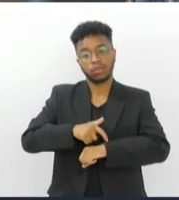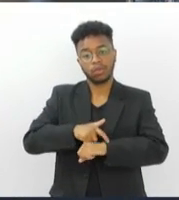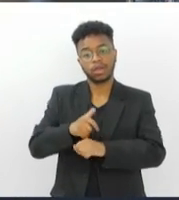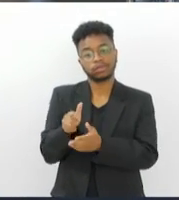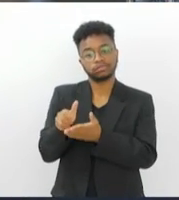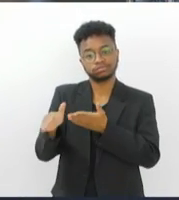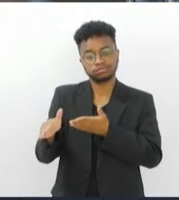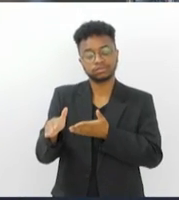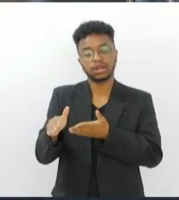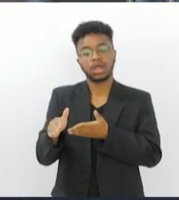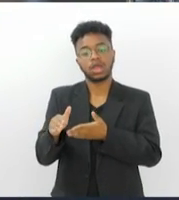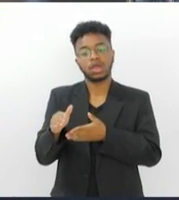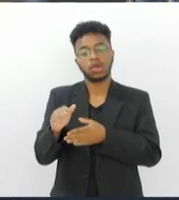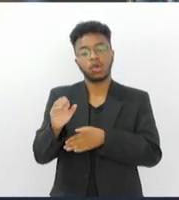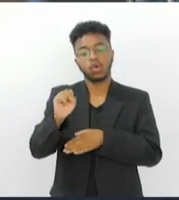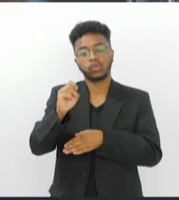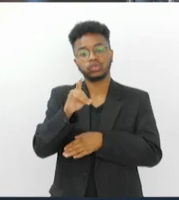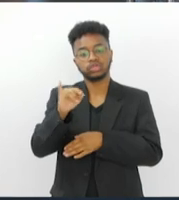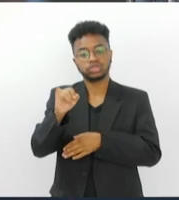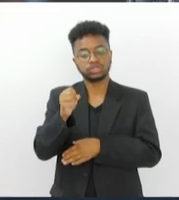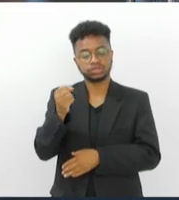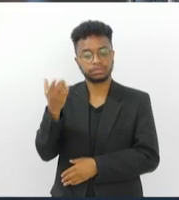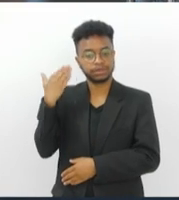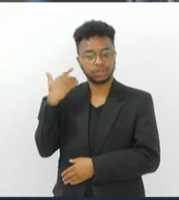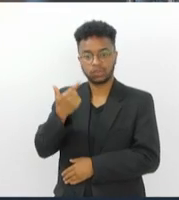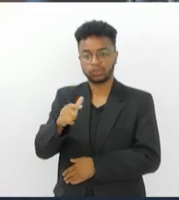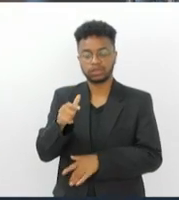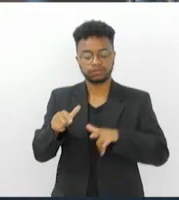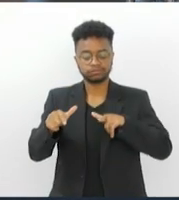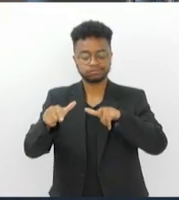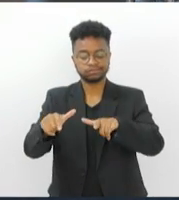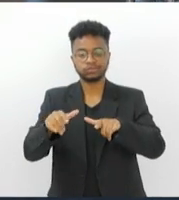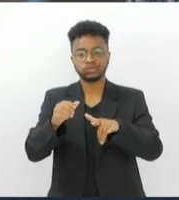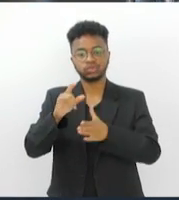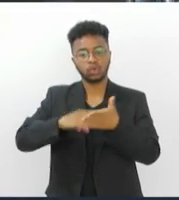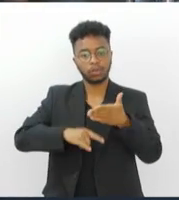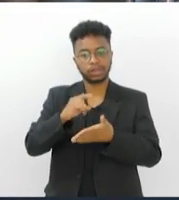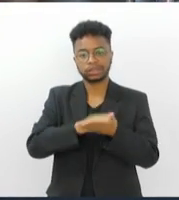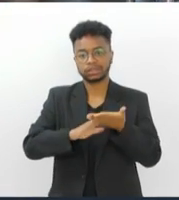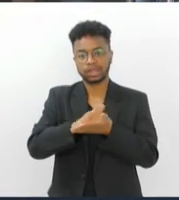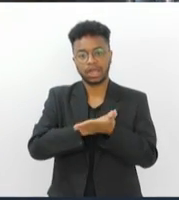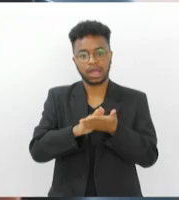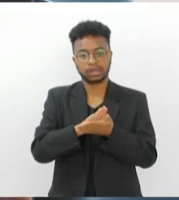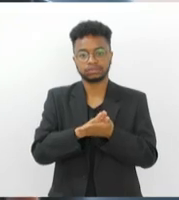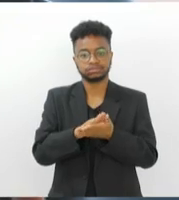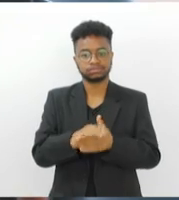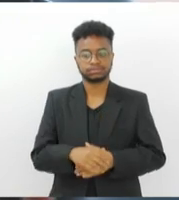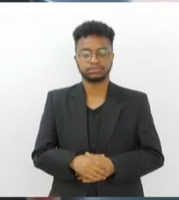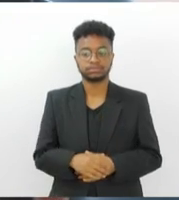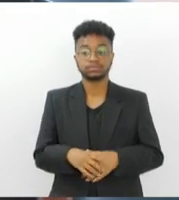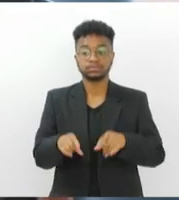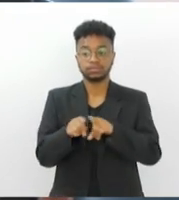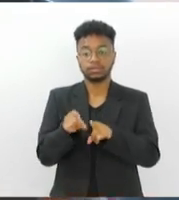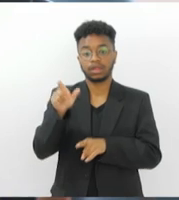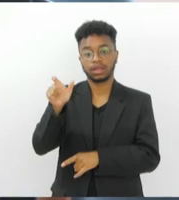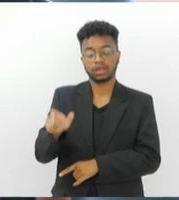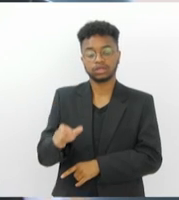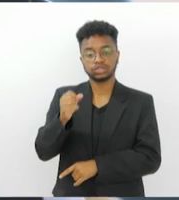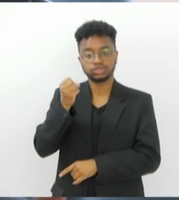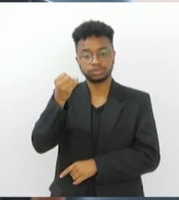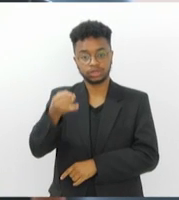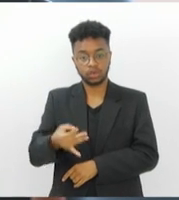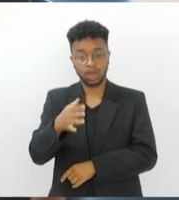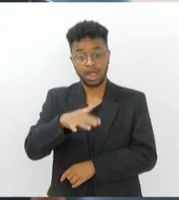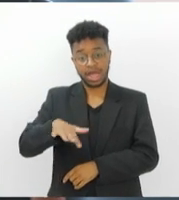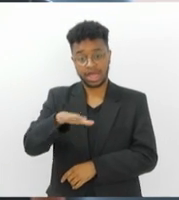8 dias nenhum certificado de autorização do evento havia sido emitido pela Corporação monteira explicou que como o espaço